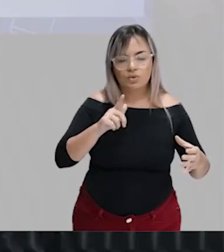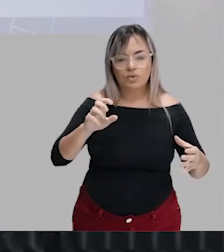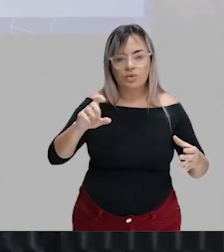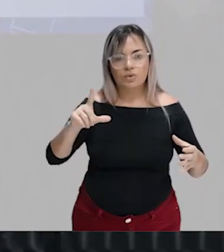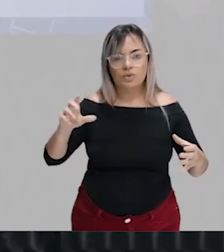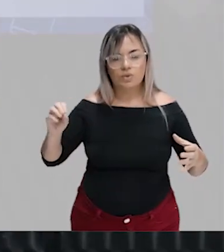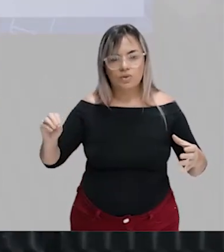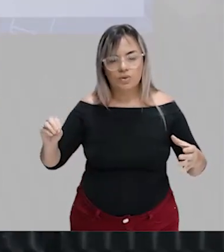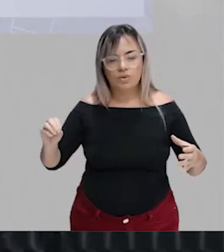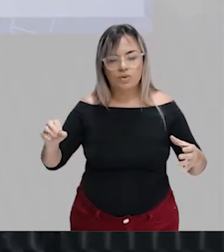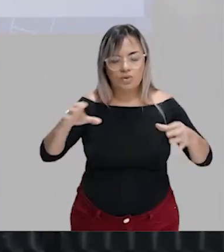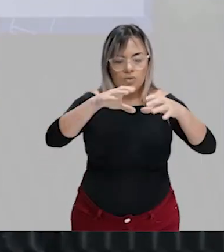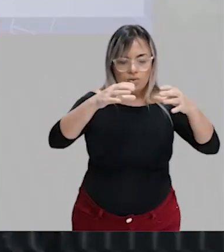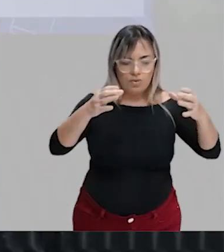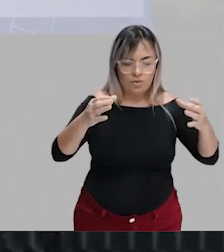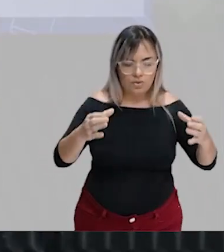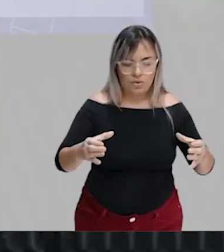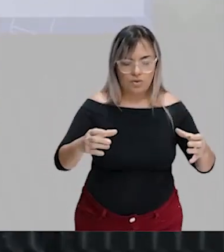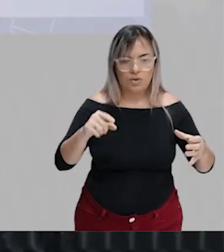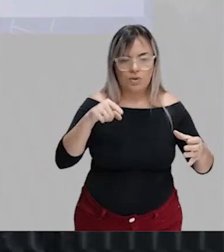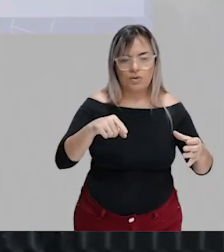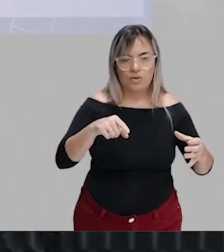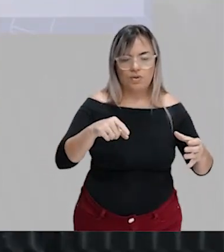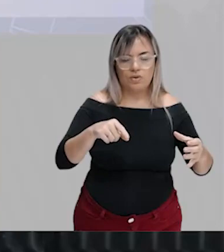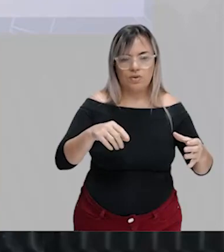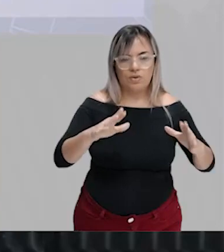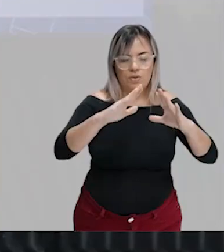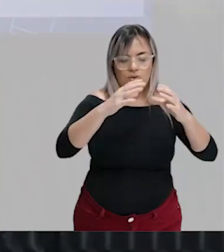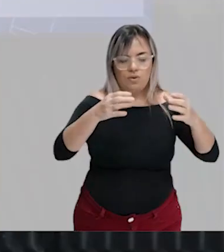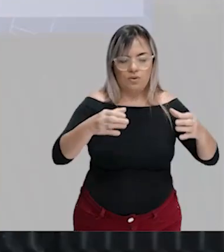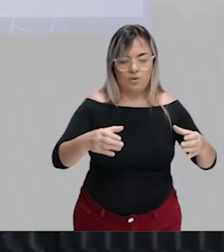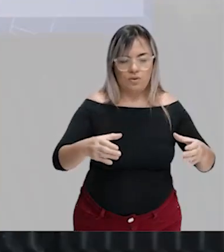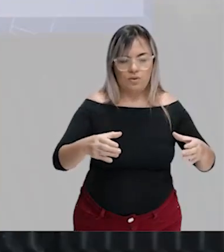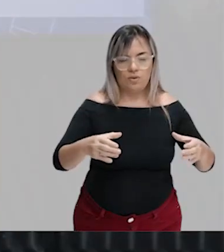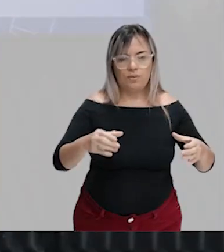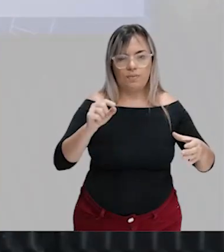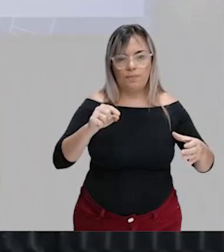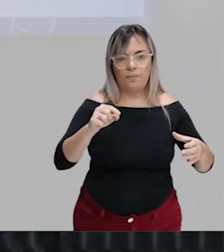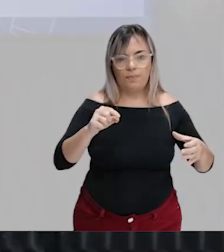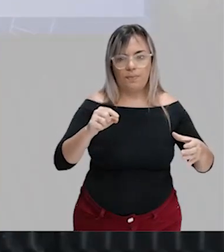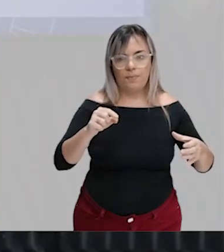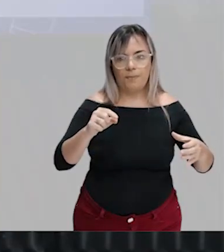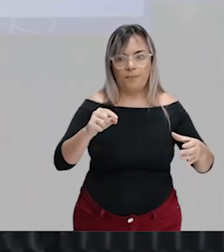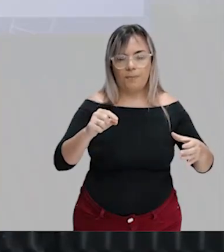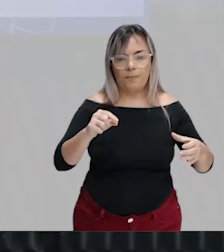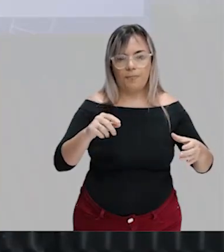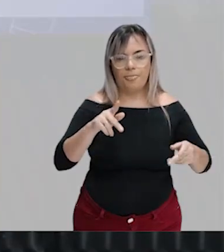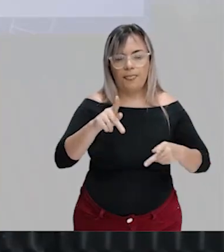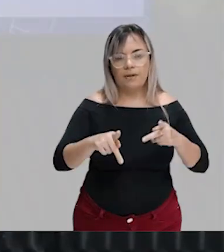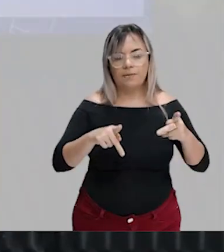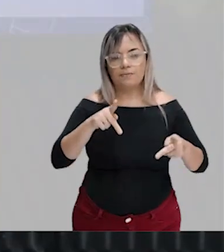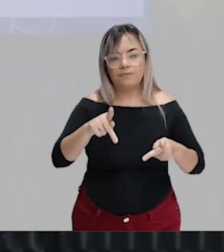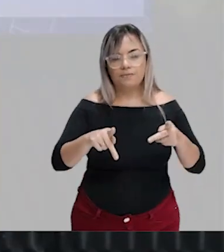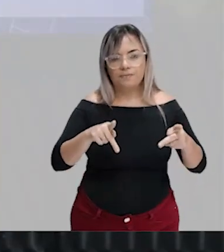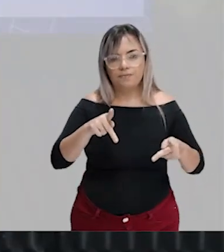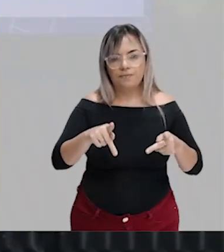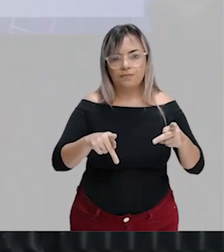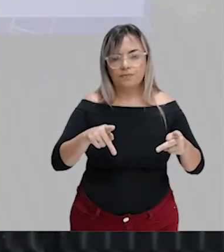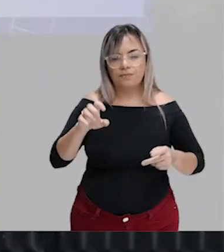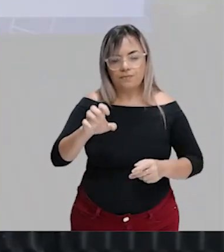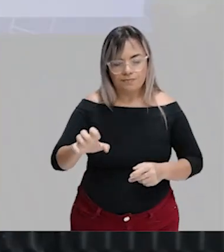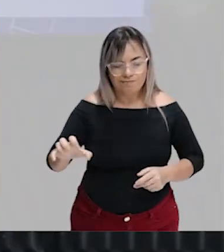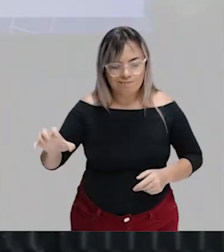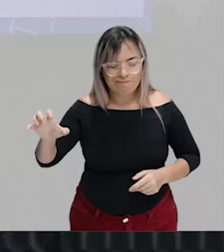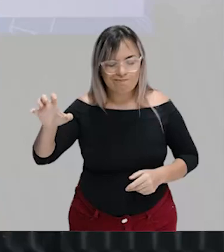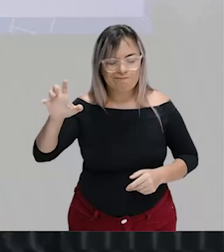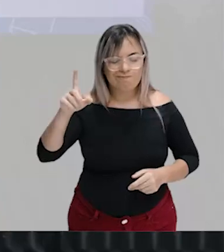uma forma de uma caverna de gelo e eles ficam ali, né, esses povos também de regiões extremas,